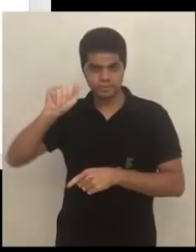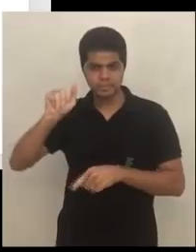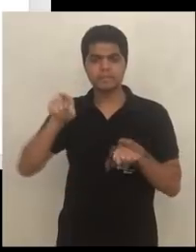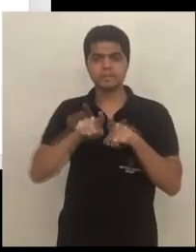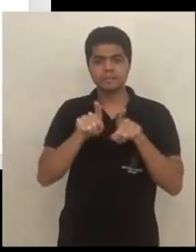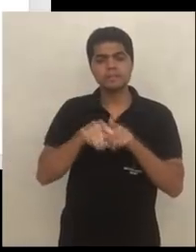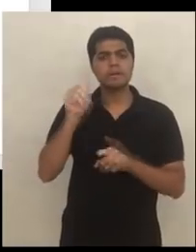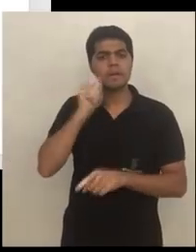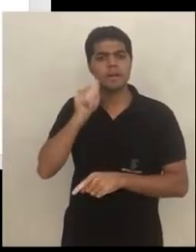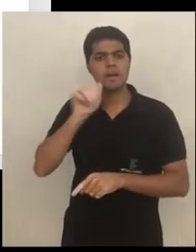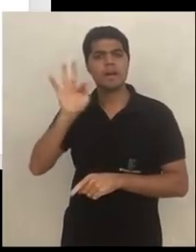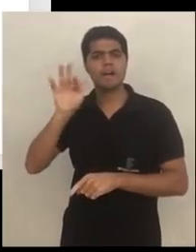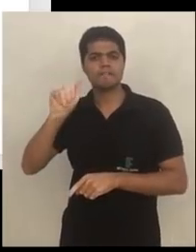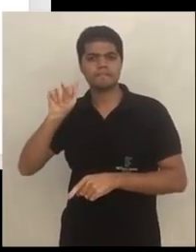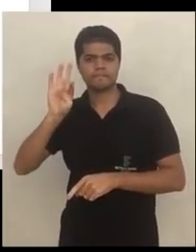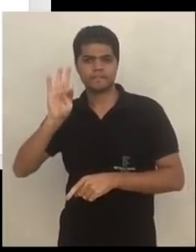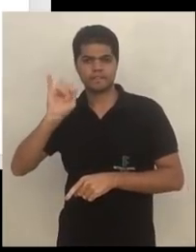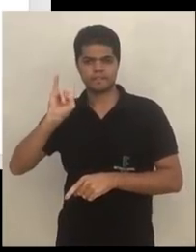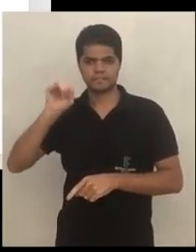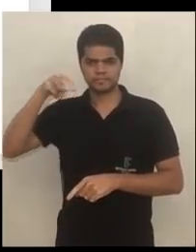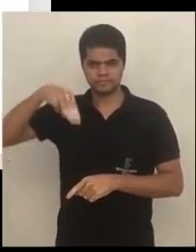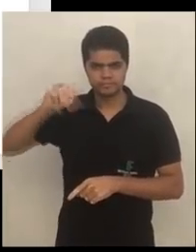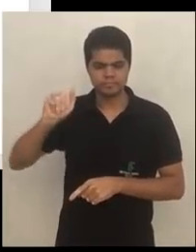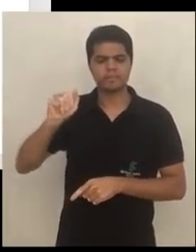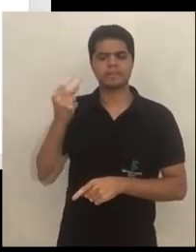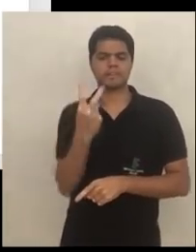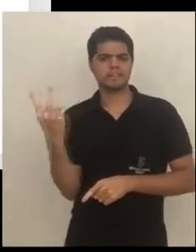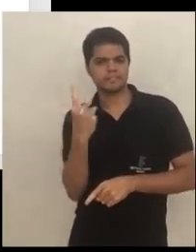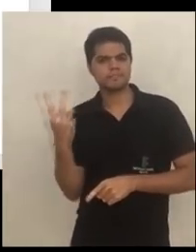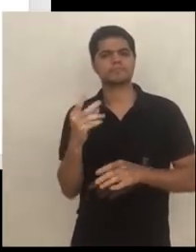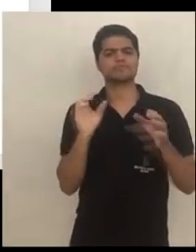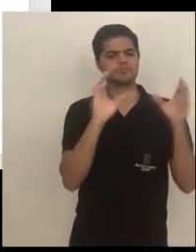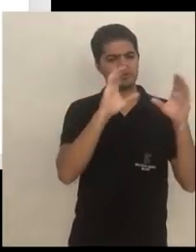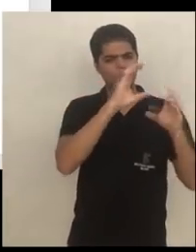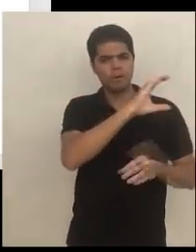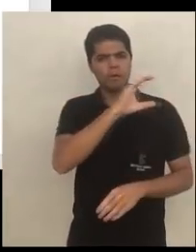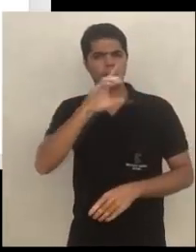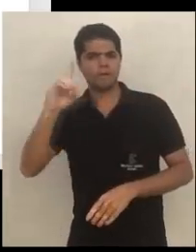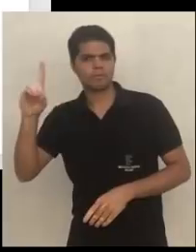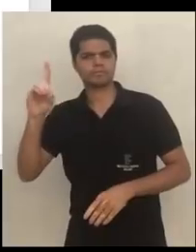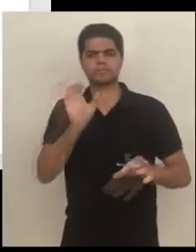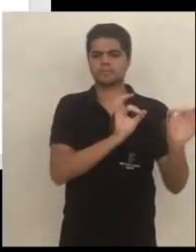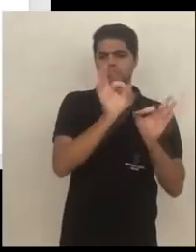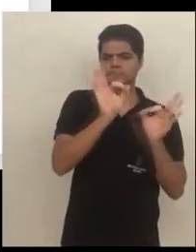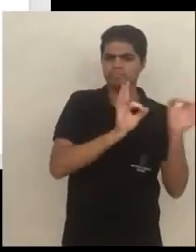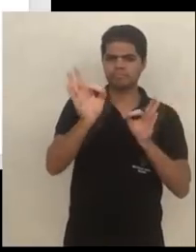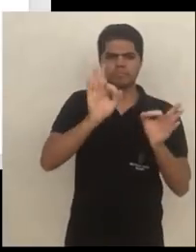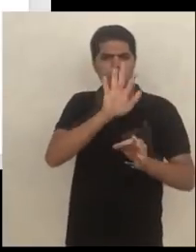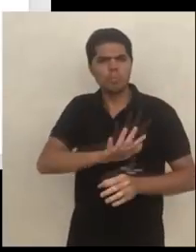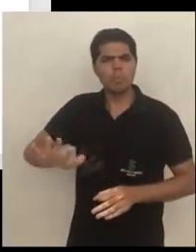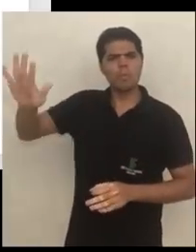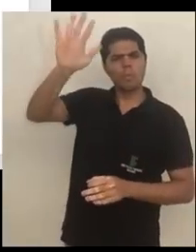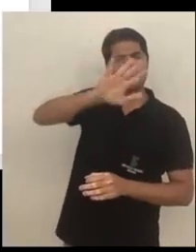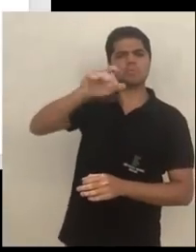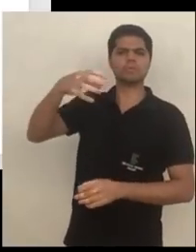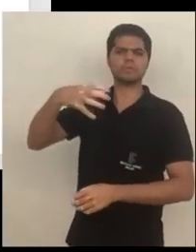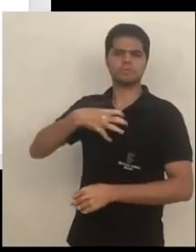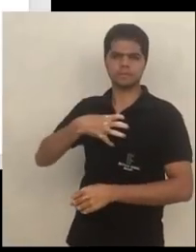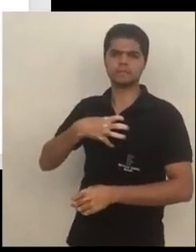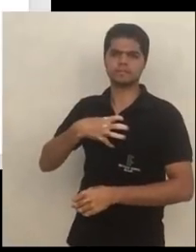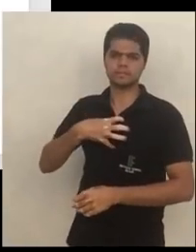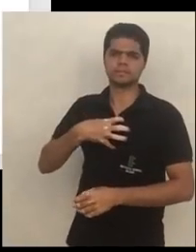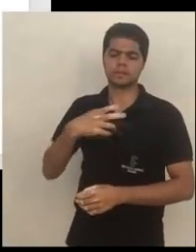que coordenam toda a pauta e toda a agenda da produção orgânica no estado da Bahia. Então elas